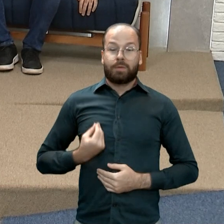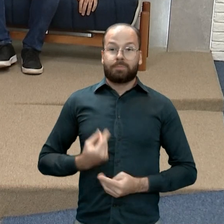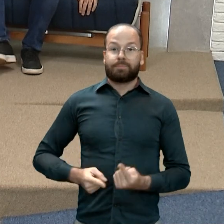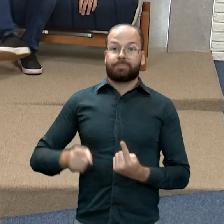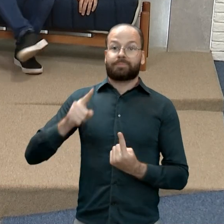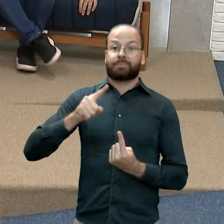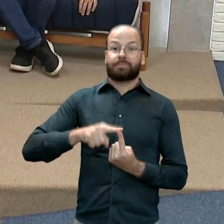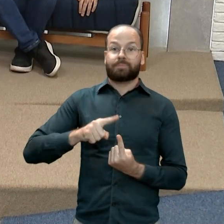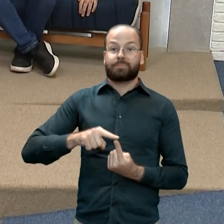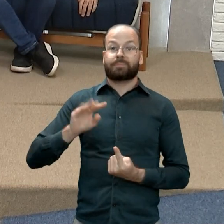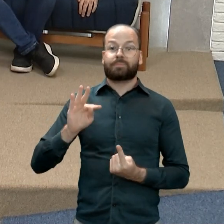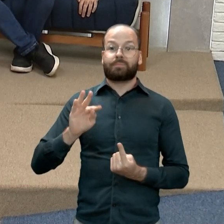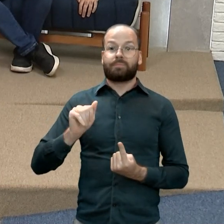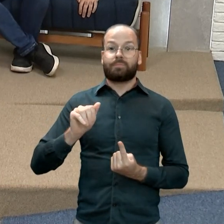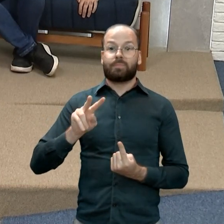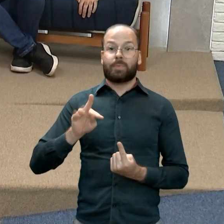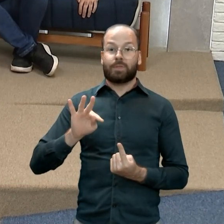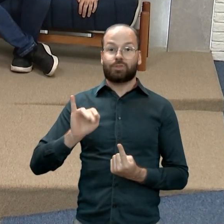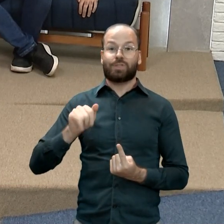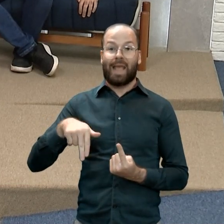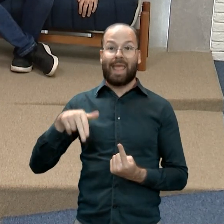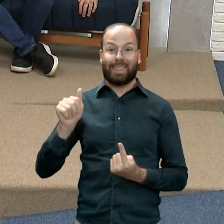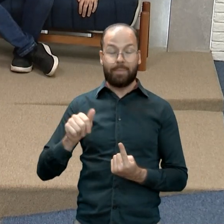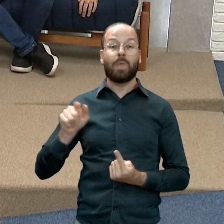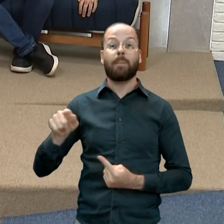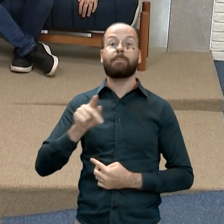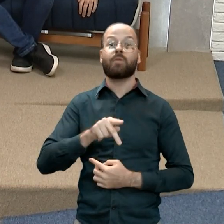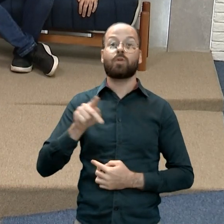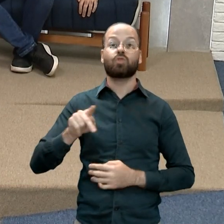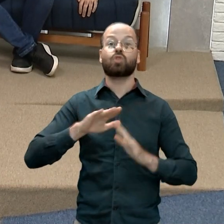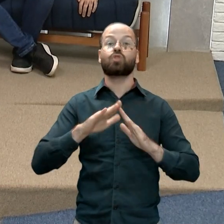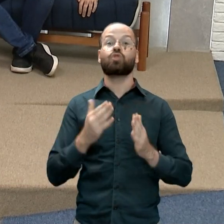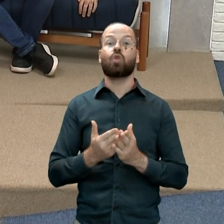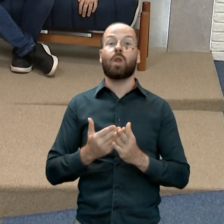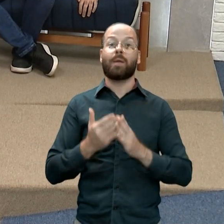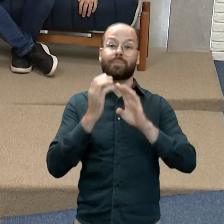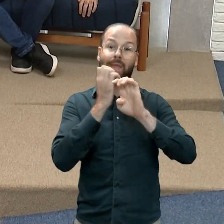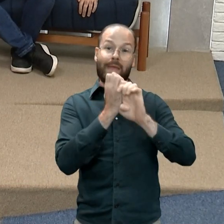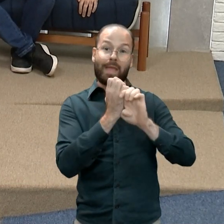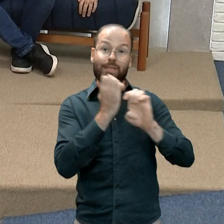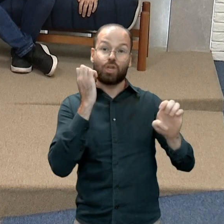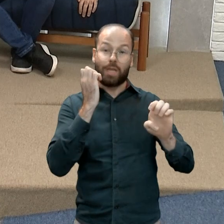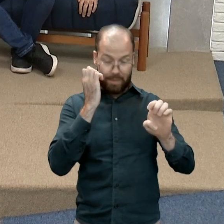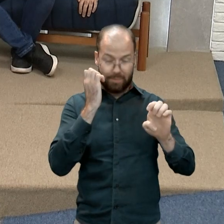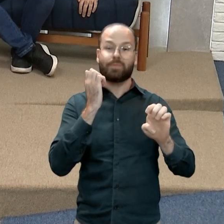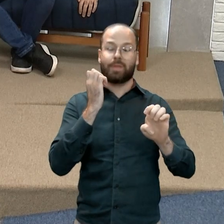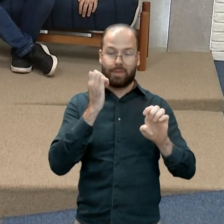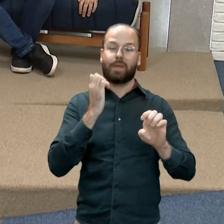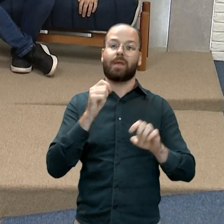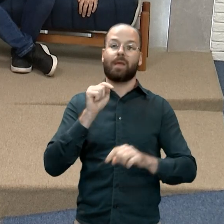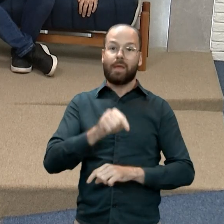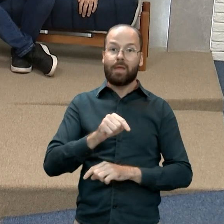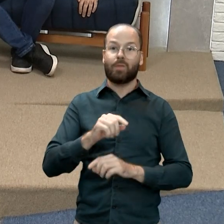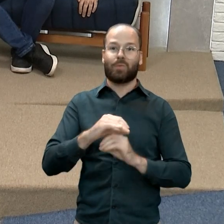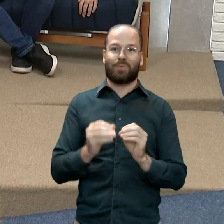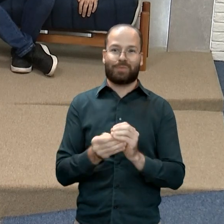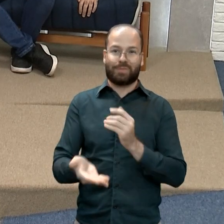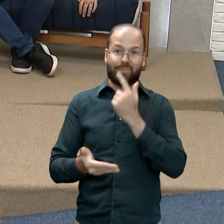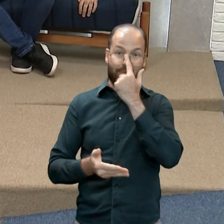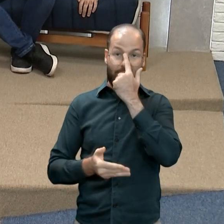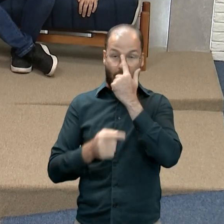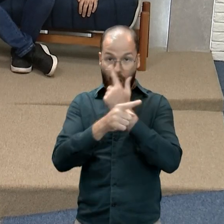então, a Tatiana Amaral, professora da Escola de Engenharia Civil e Ambiental da UFG. Ela integra o